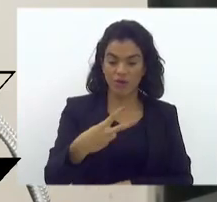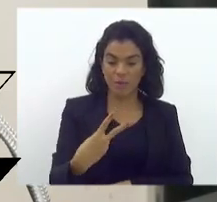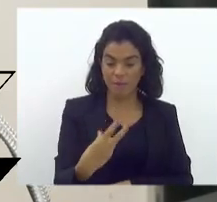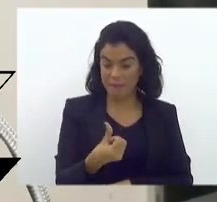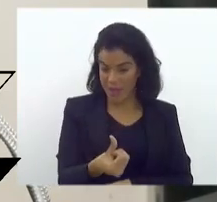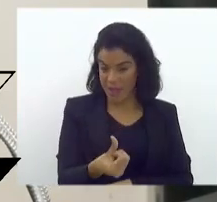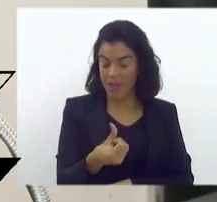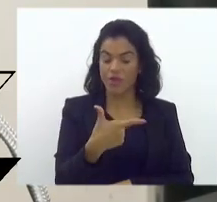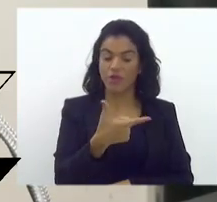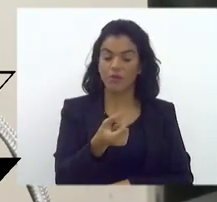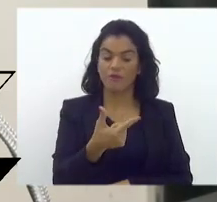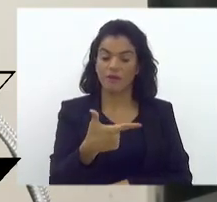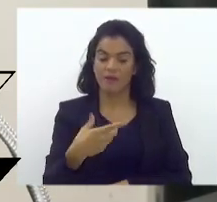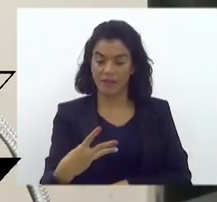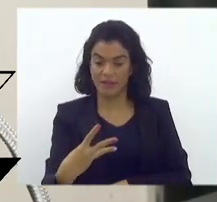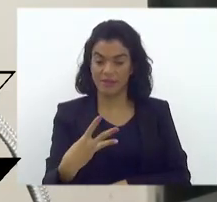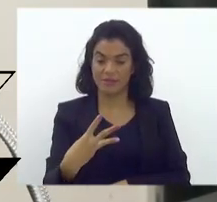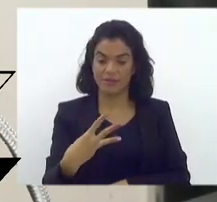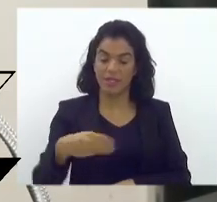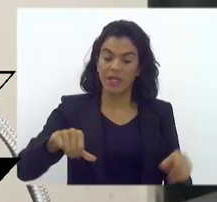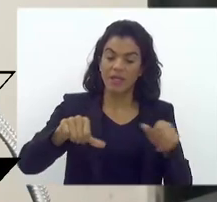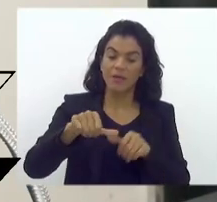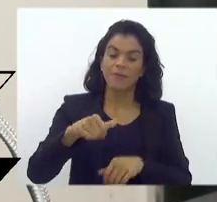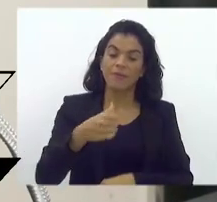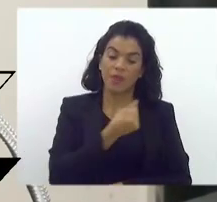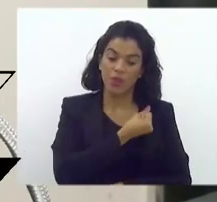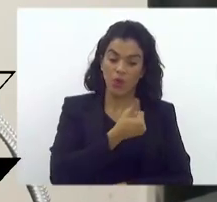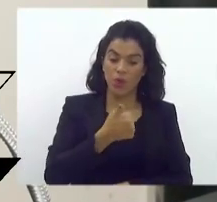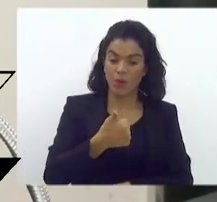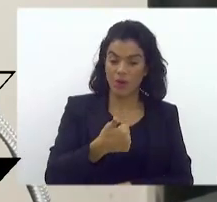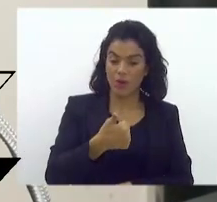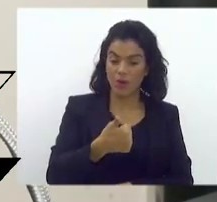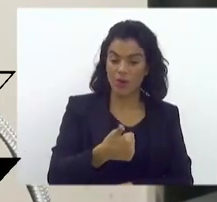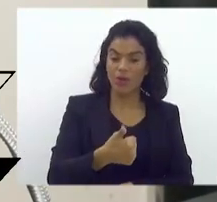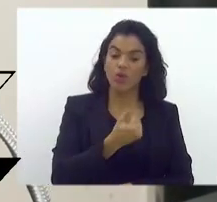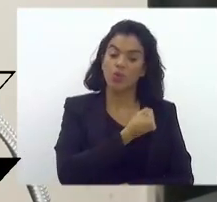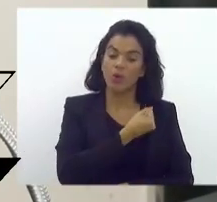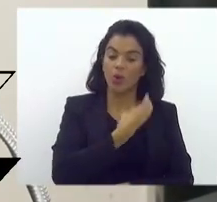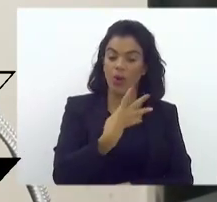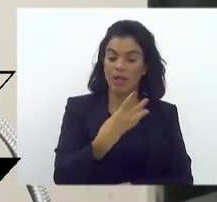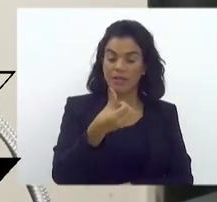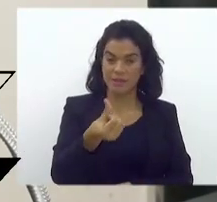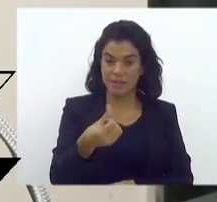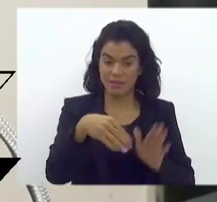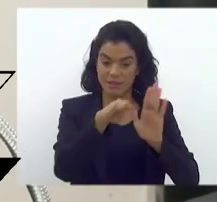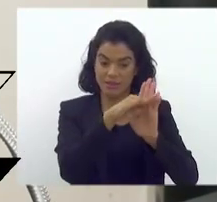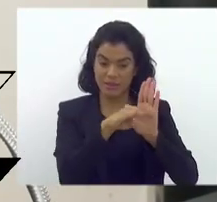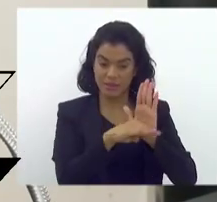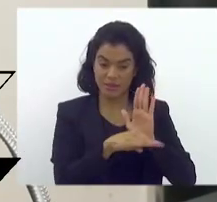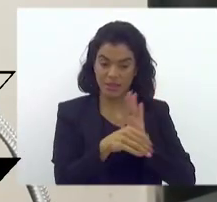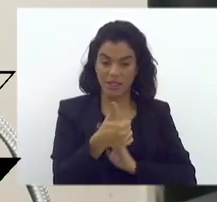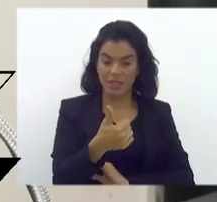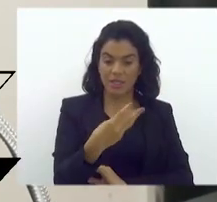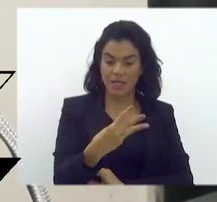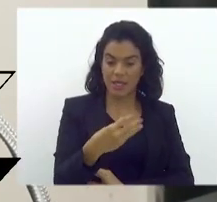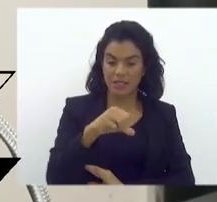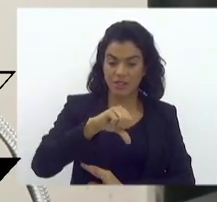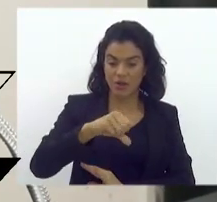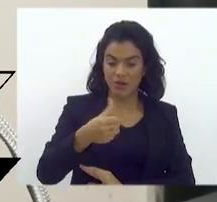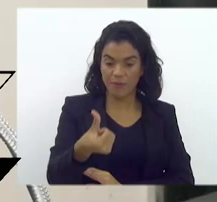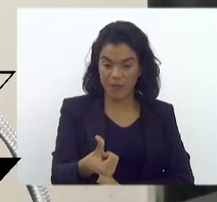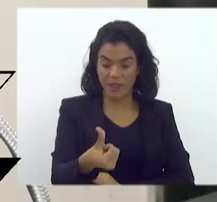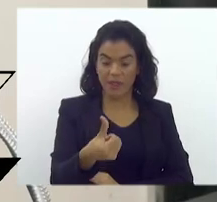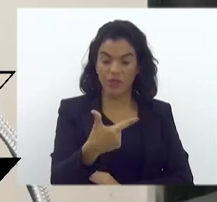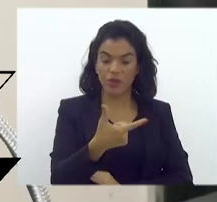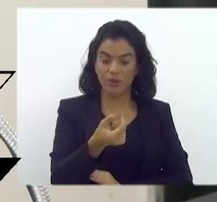de 2023. Repetindo, 46 da pauta. PL 1396 de